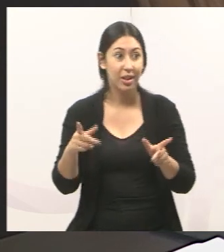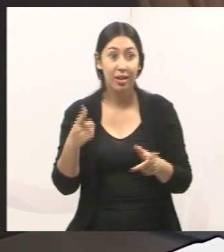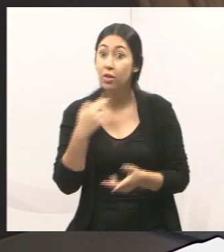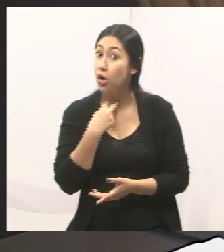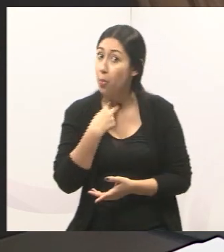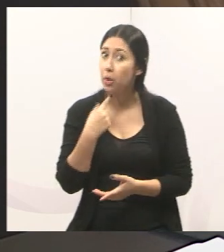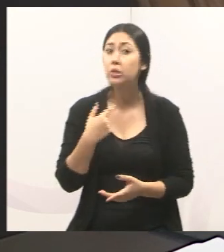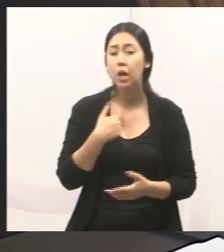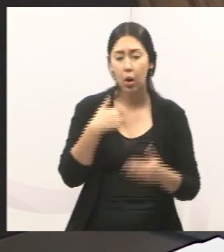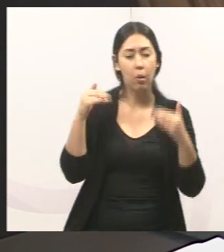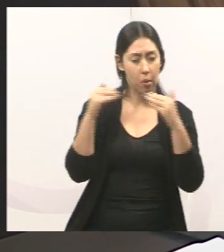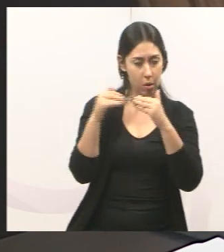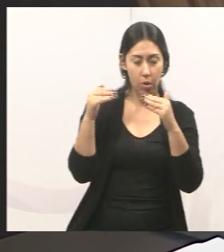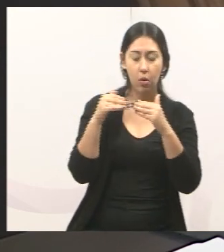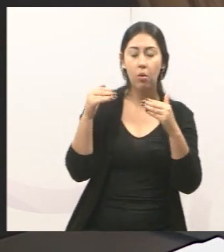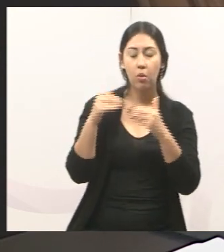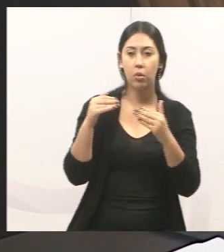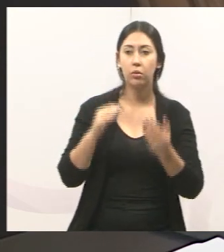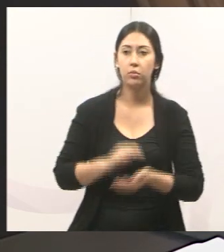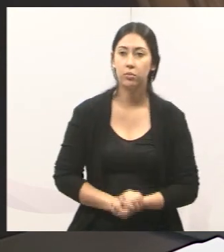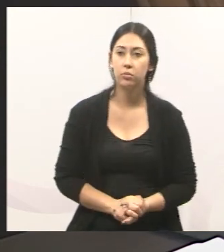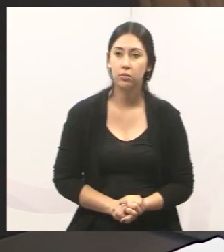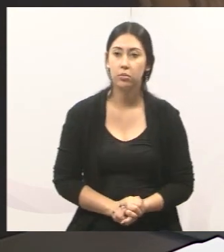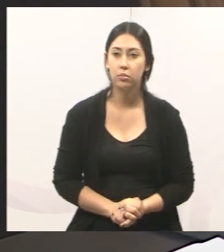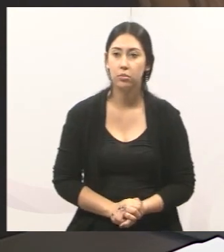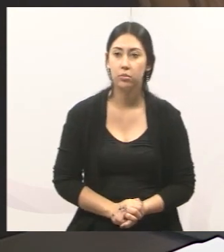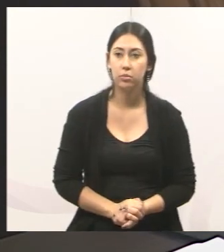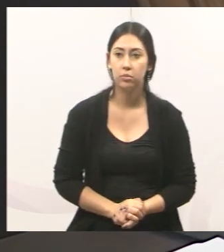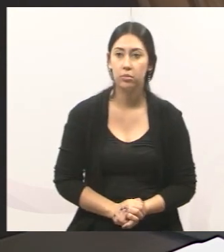Então, eu sou a favor do parecer do Tribunal de Contas.